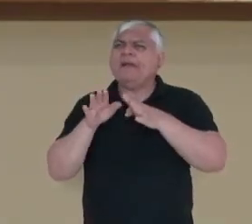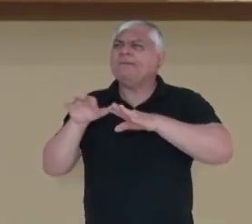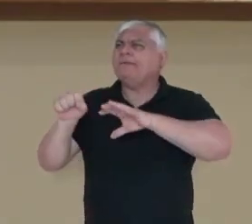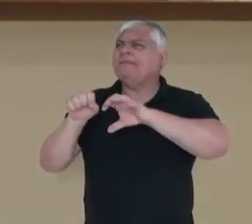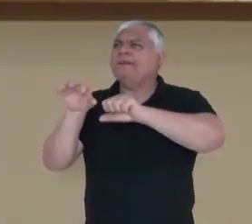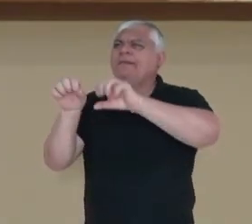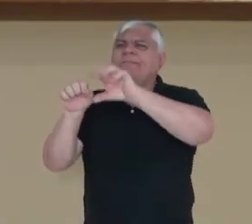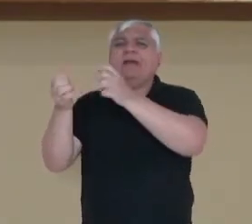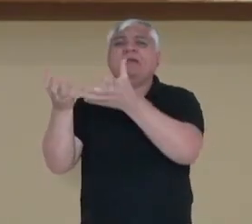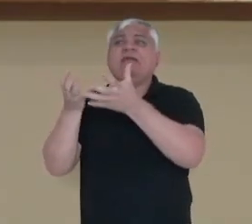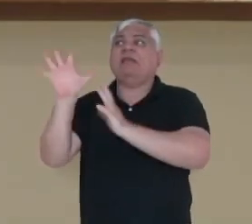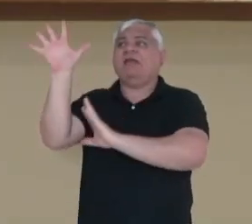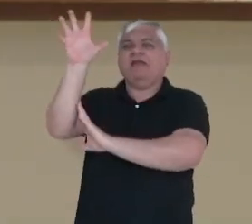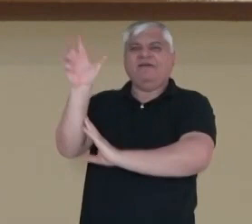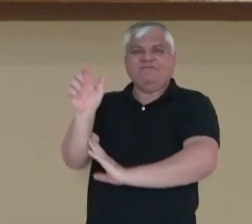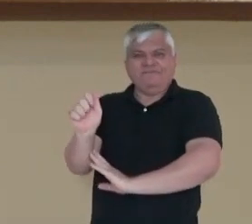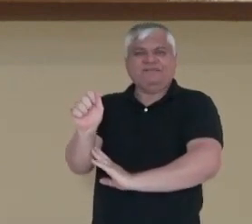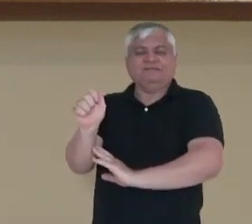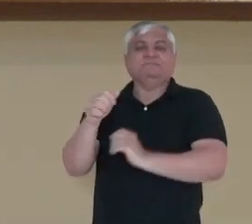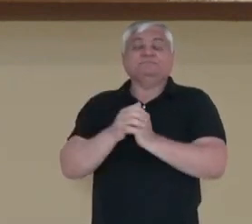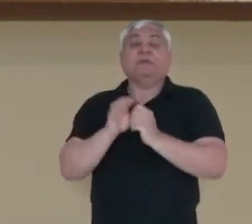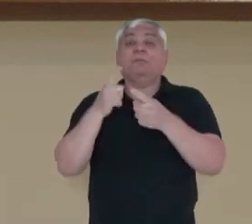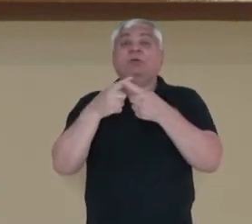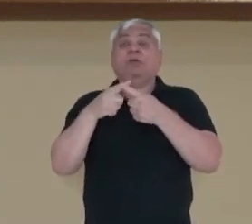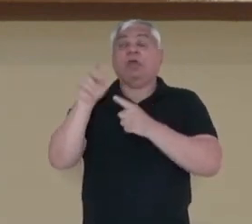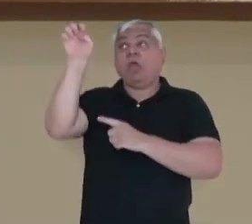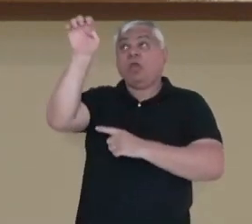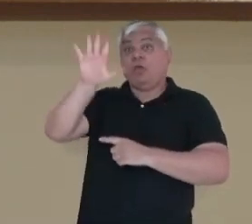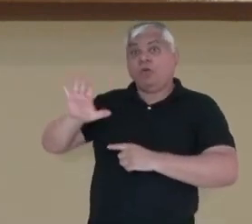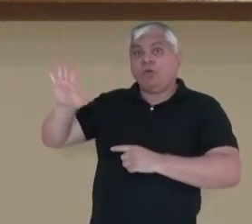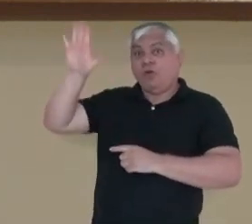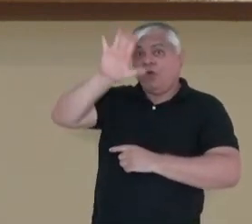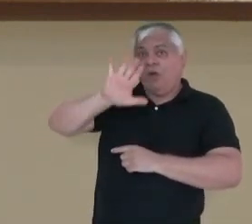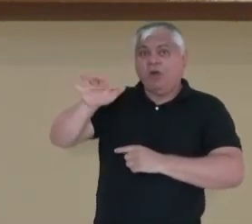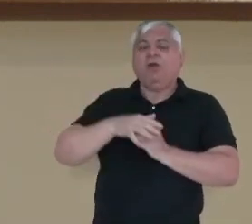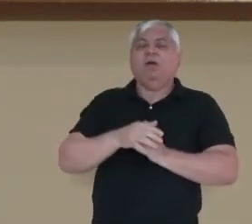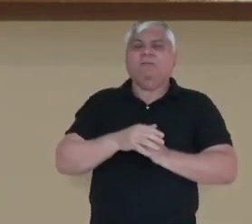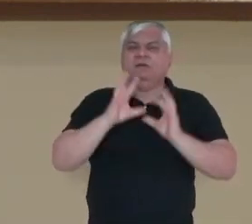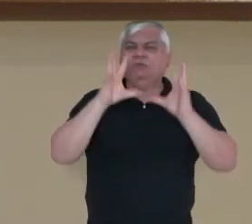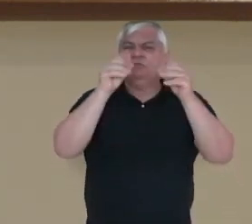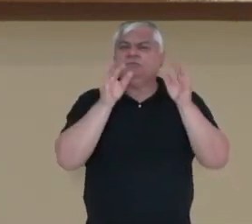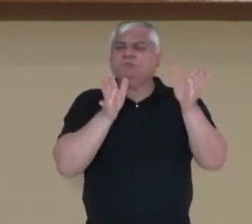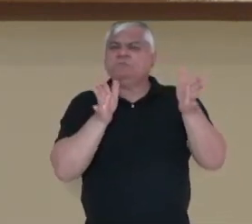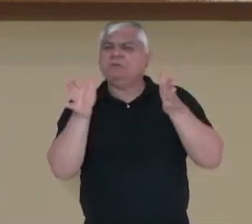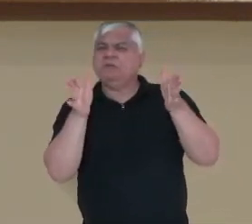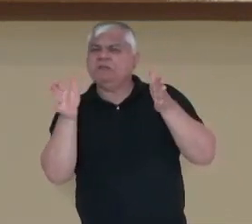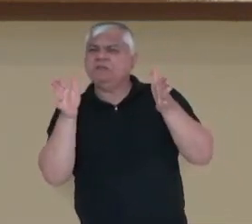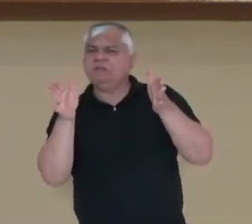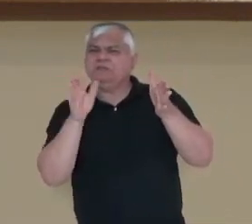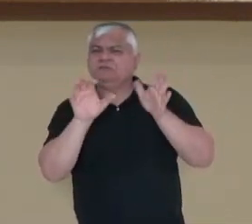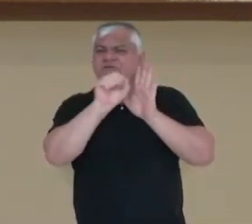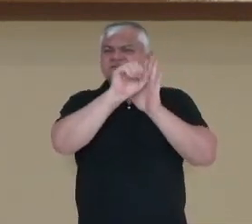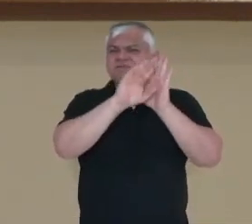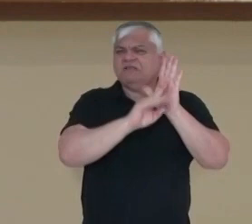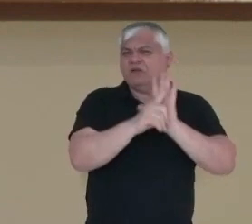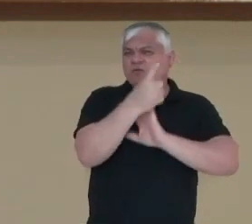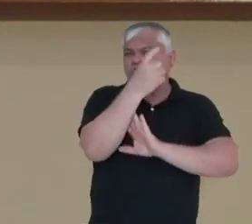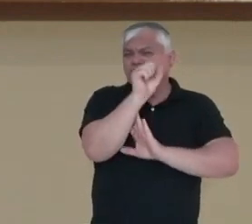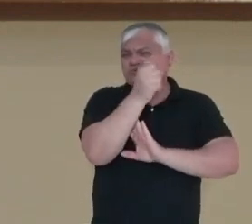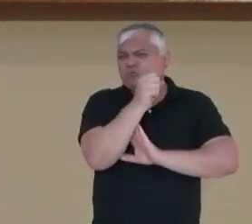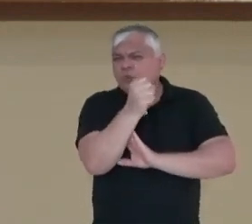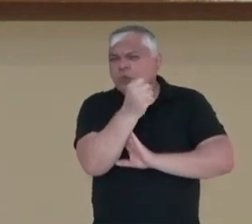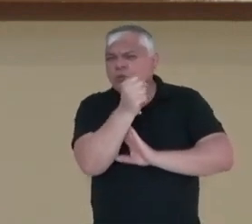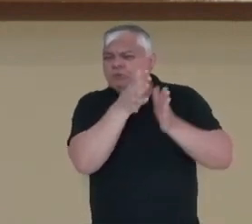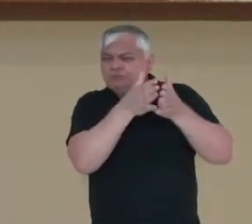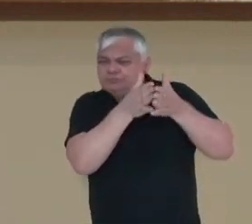Isso porque as nações europeias, né, elas ali durante o final do século XVIII para o início